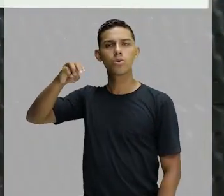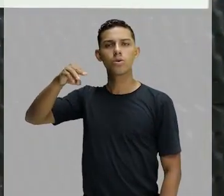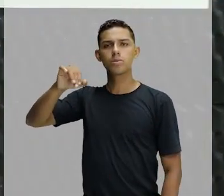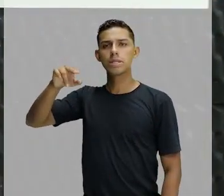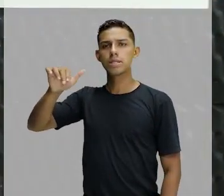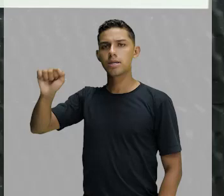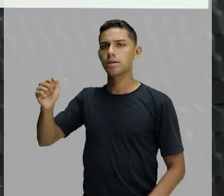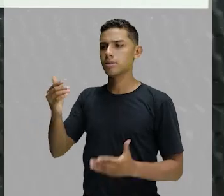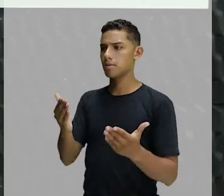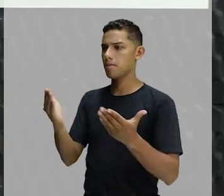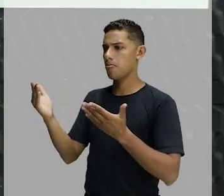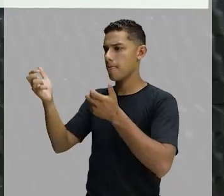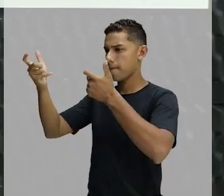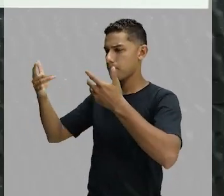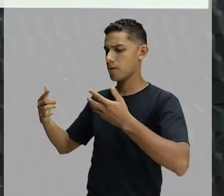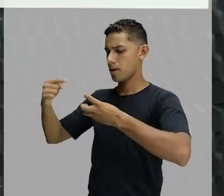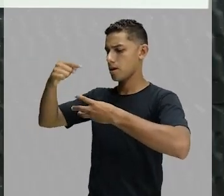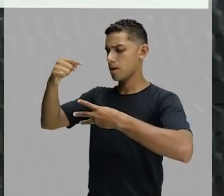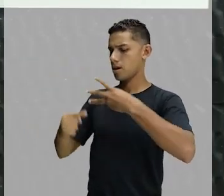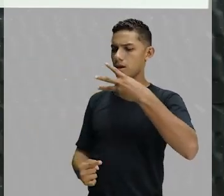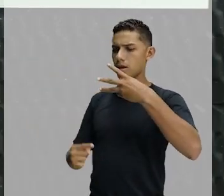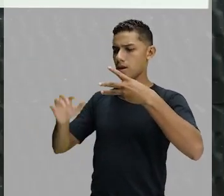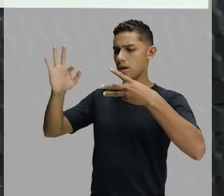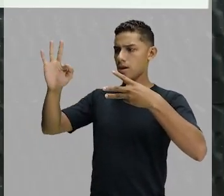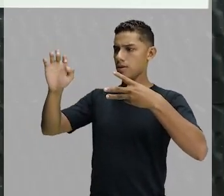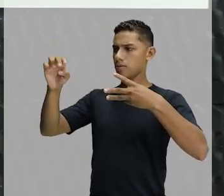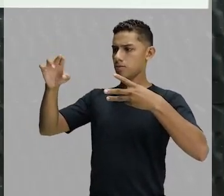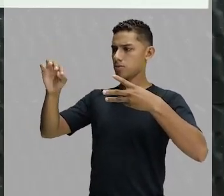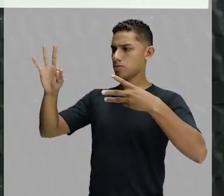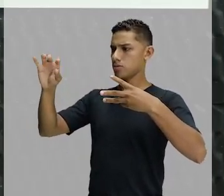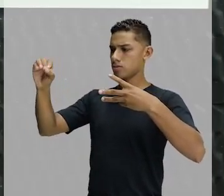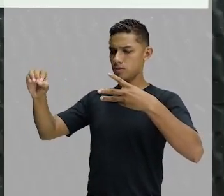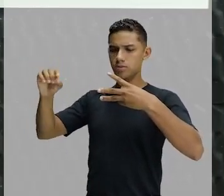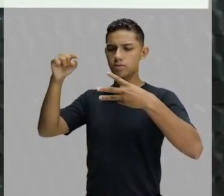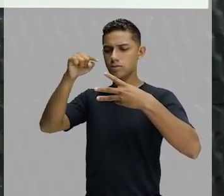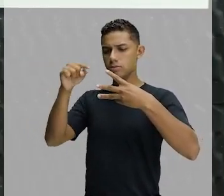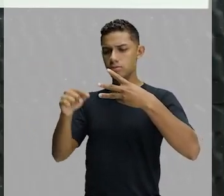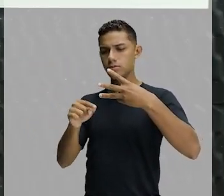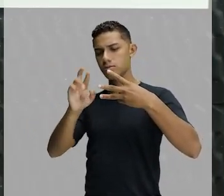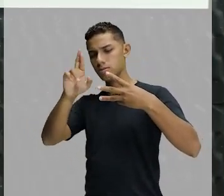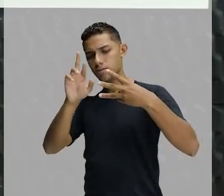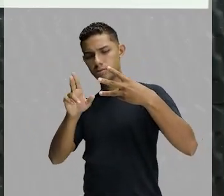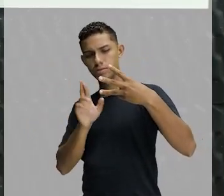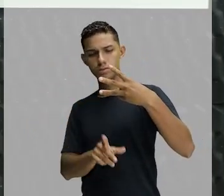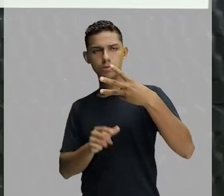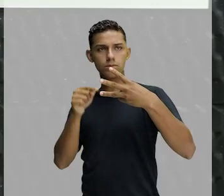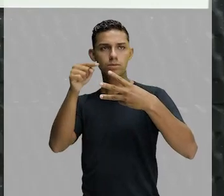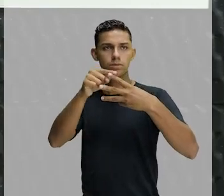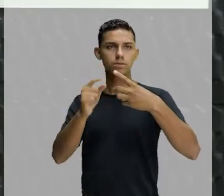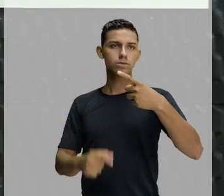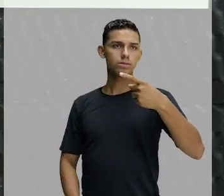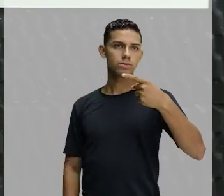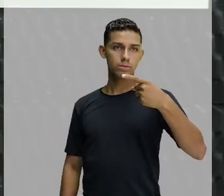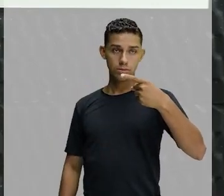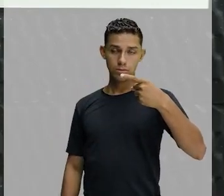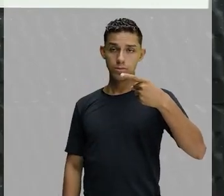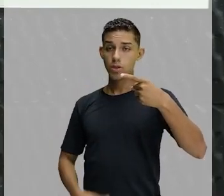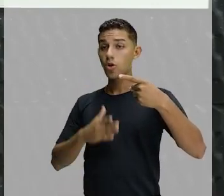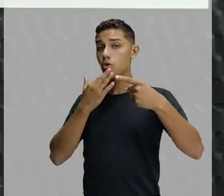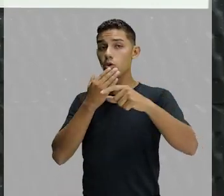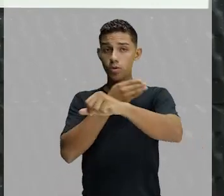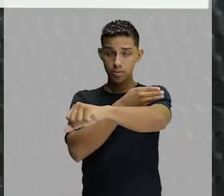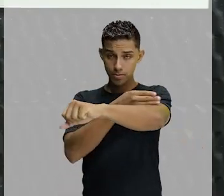tenho 3 fenótipos para esses indivíduos. Eu tenho o fenótipo pelagem